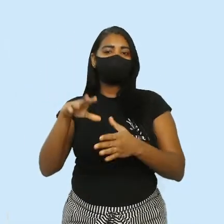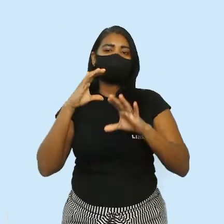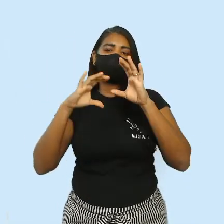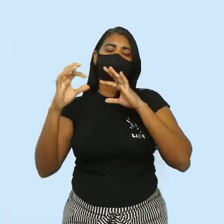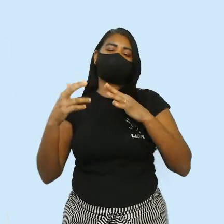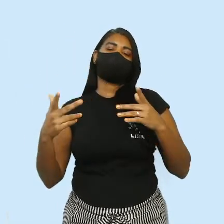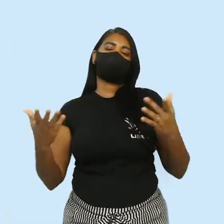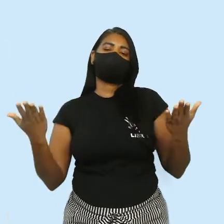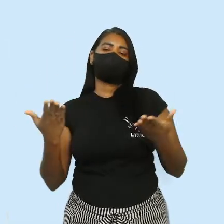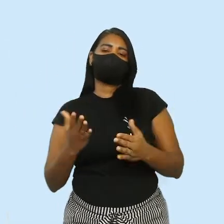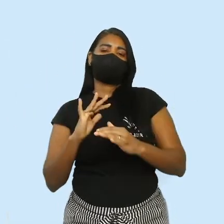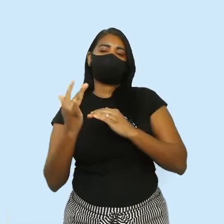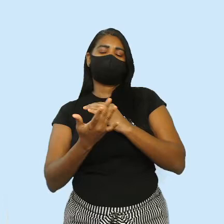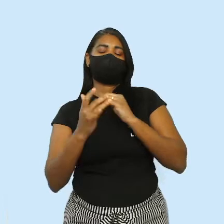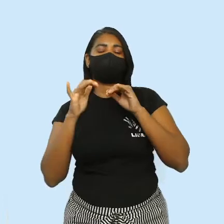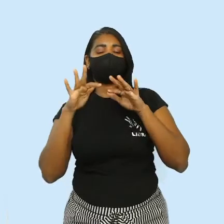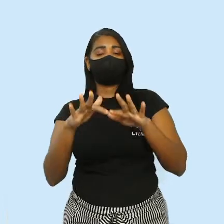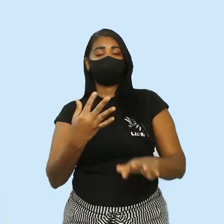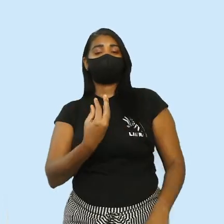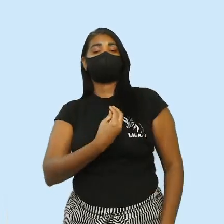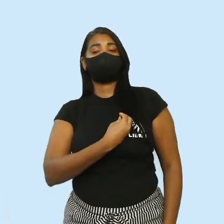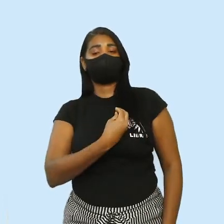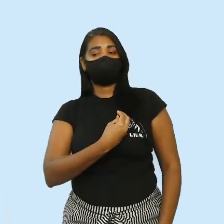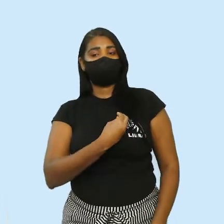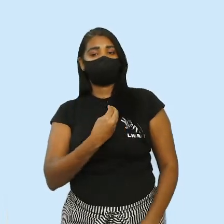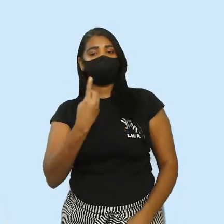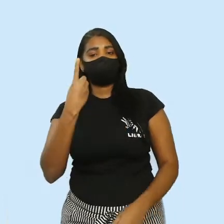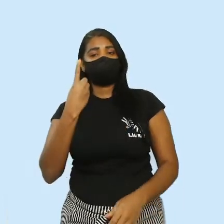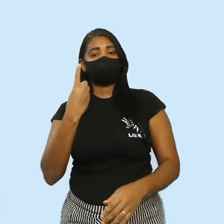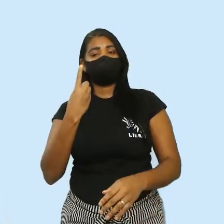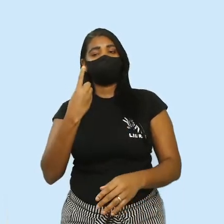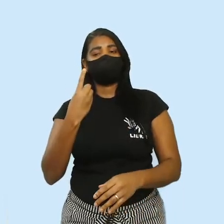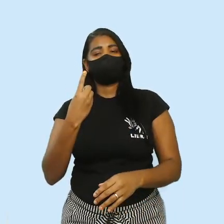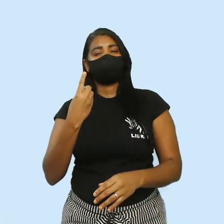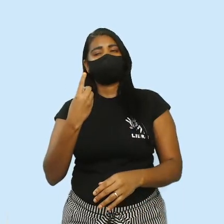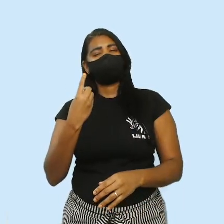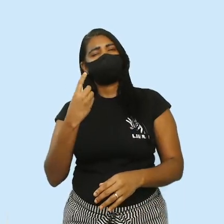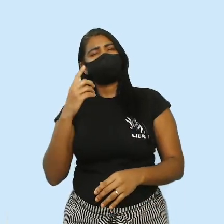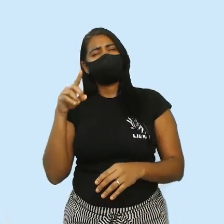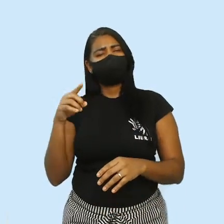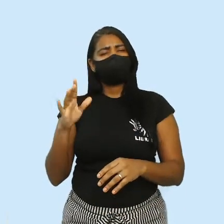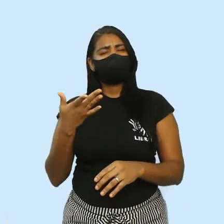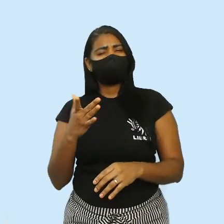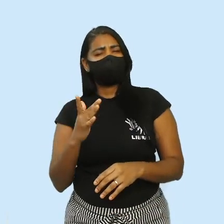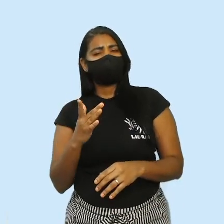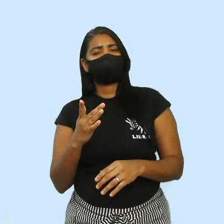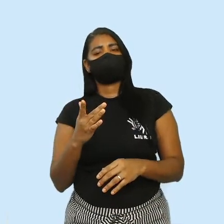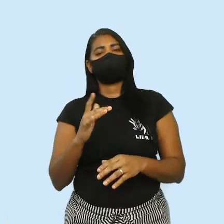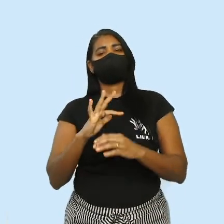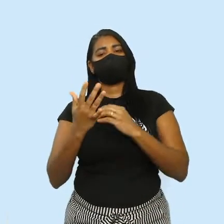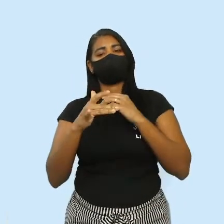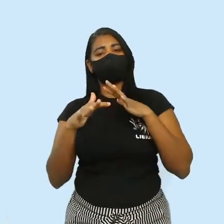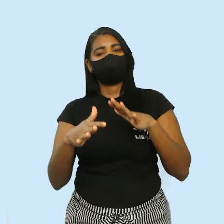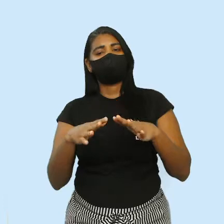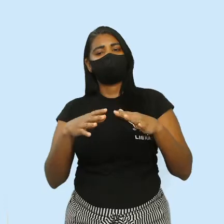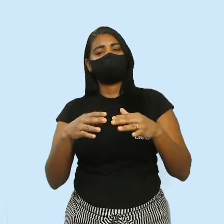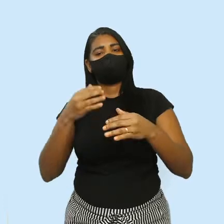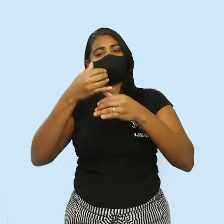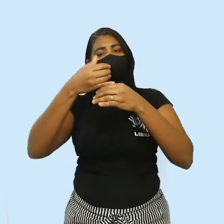principalmente nesse momento de pandemia que a gente viveu há 1 ano e meio, há 2 anos, as lives todas que a gente precisou